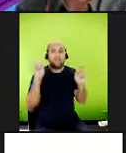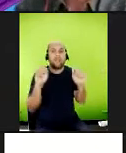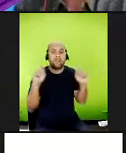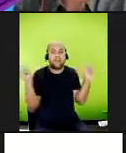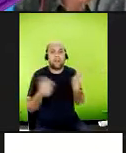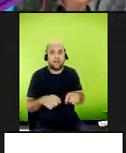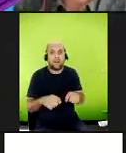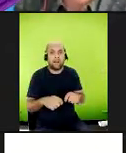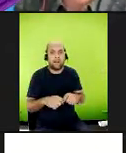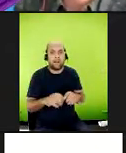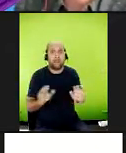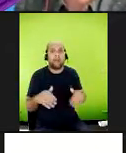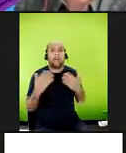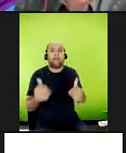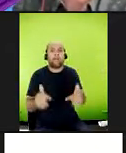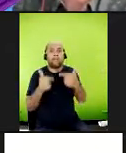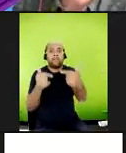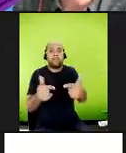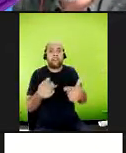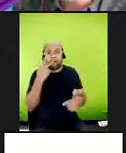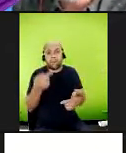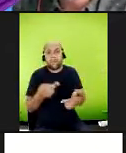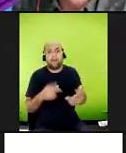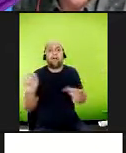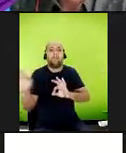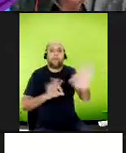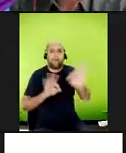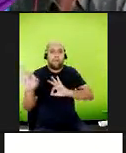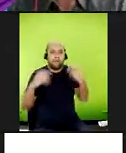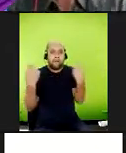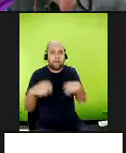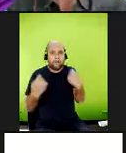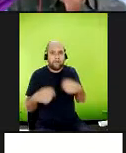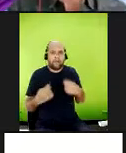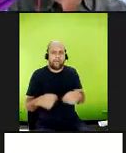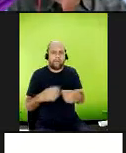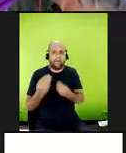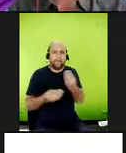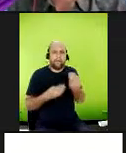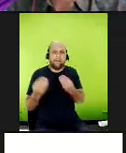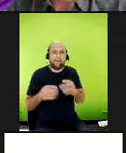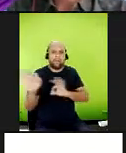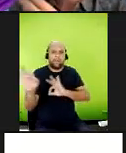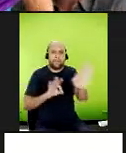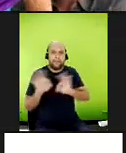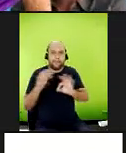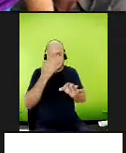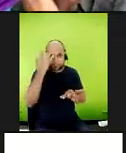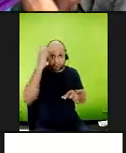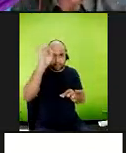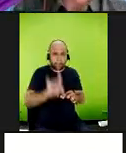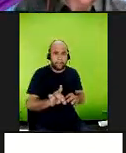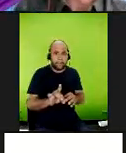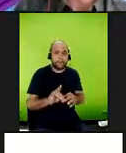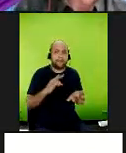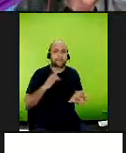aqui quais são as atitudes e as falas e qual o preparo necessário como é que a gente tem que estruturar essa pessoas com deficiência né eu